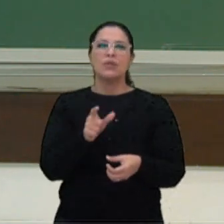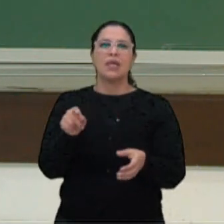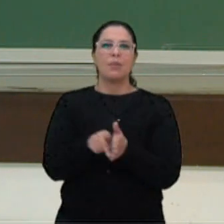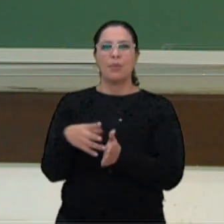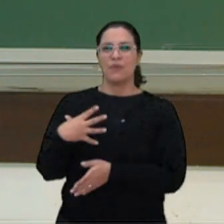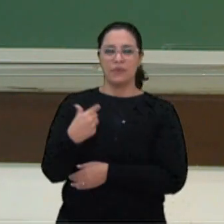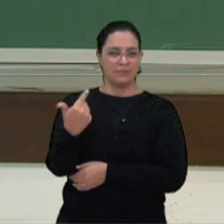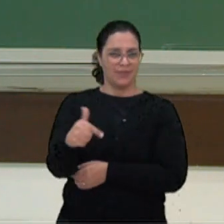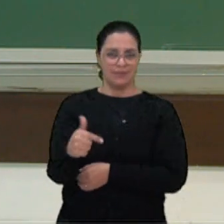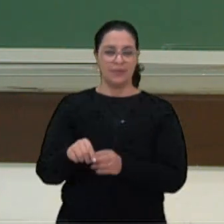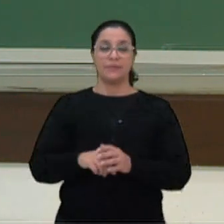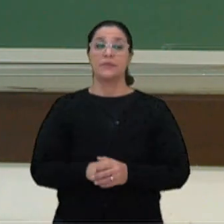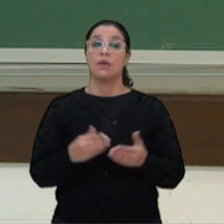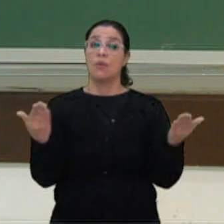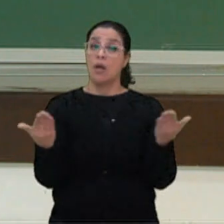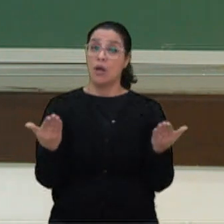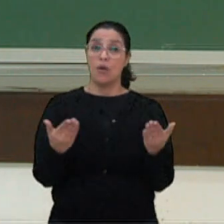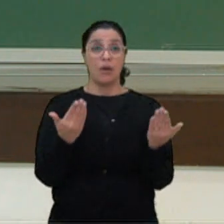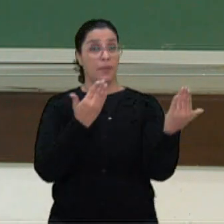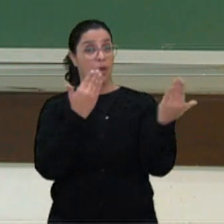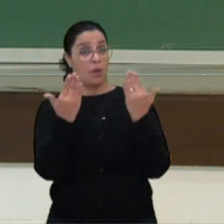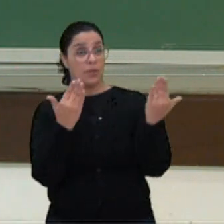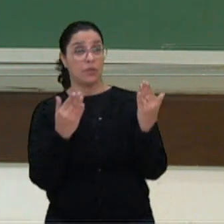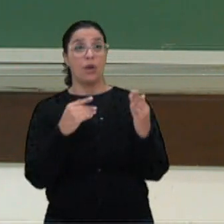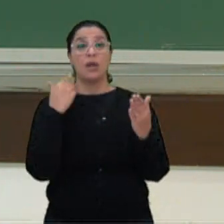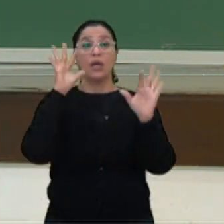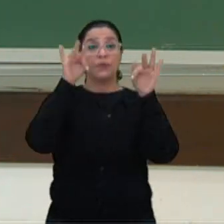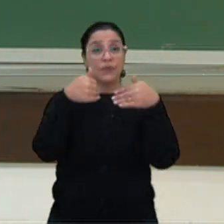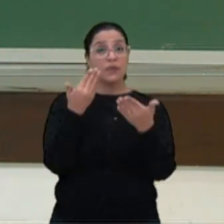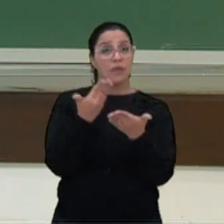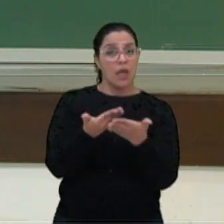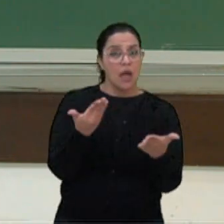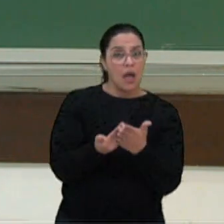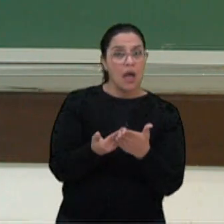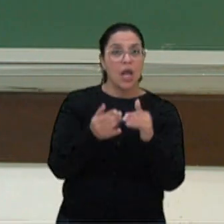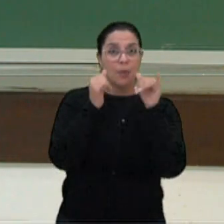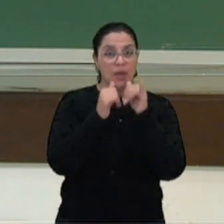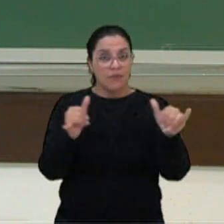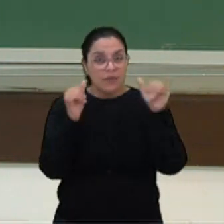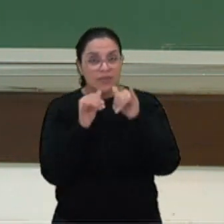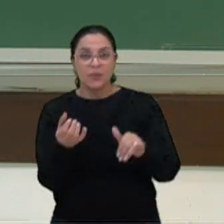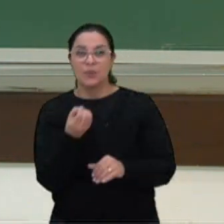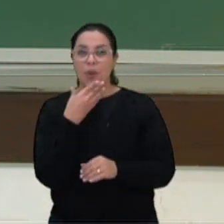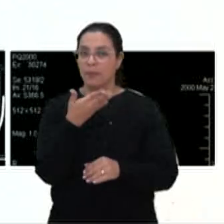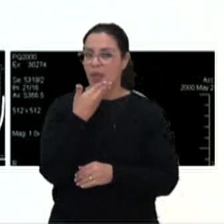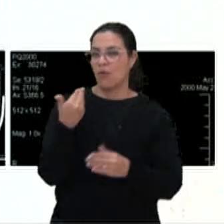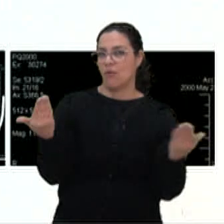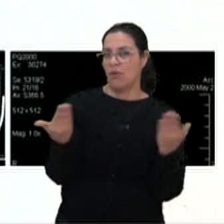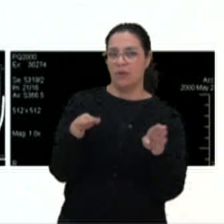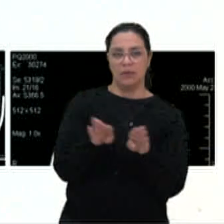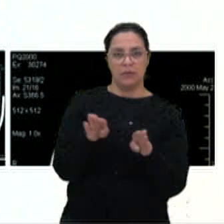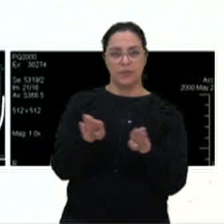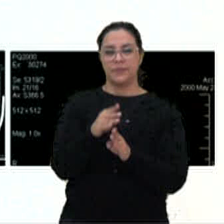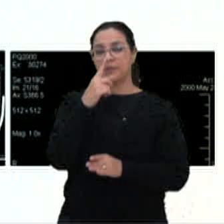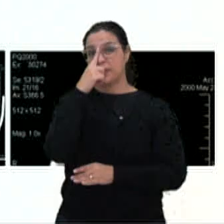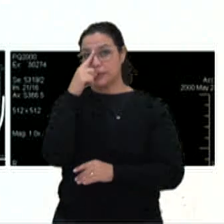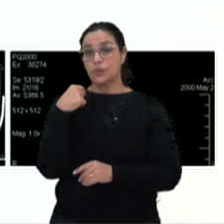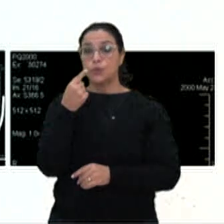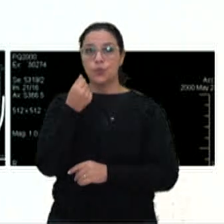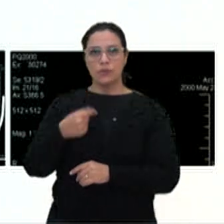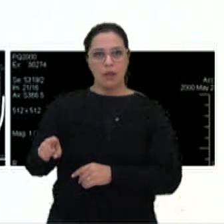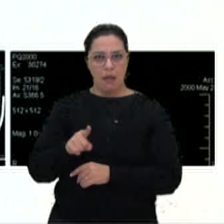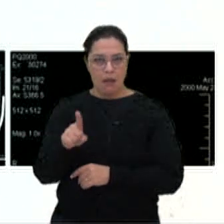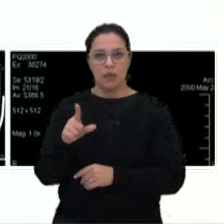testosterona. Mas sim, para a gente encerrar a aula, uma notícia um pouco mais tranquila, melhorzinha. Em